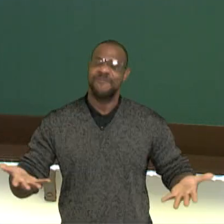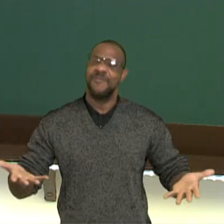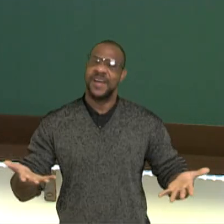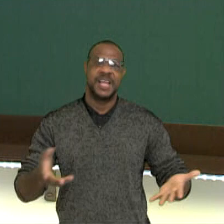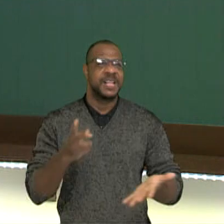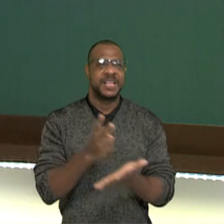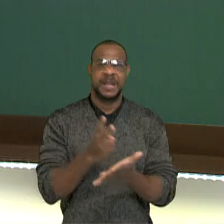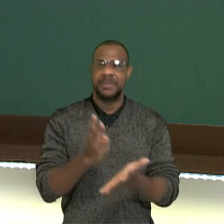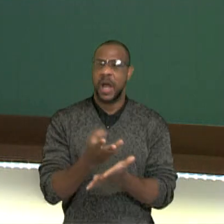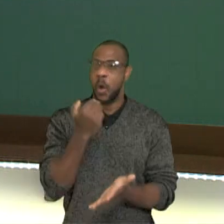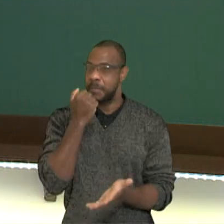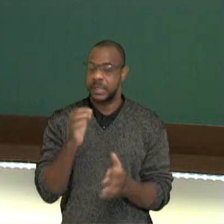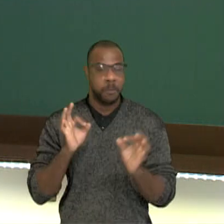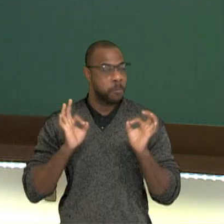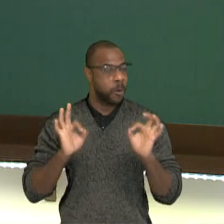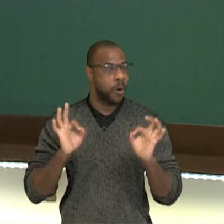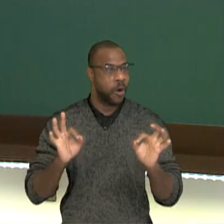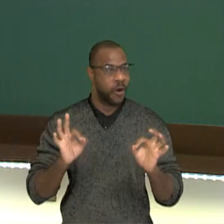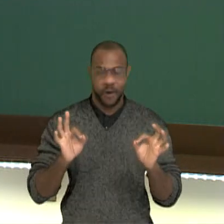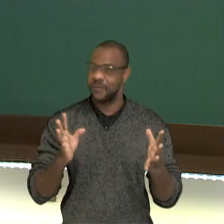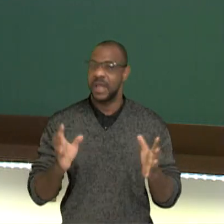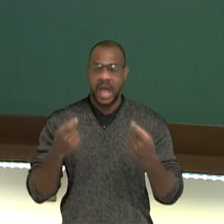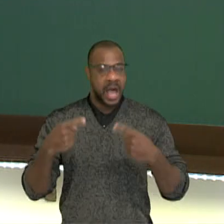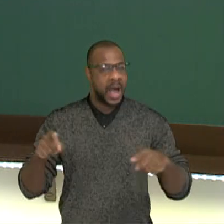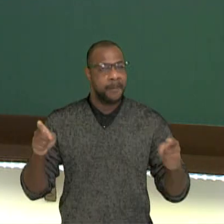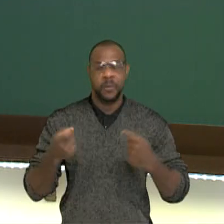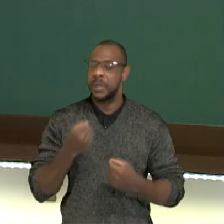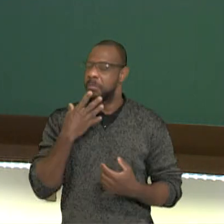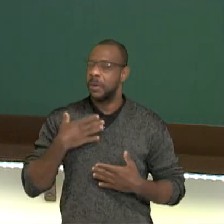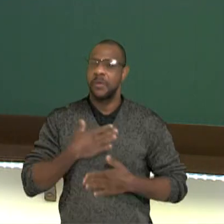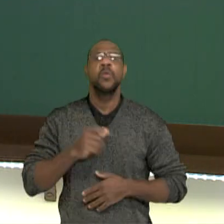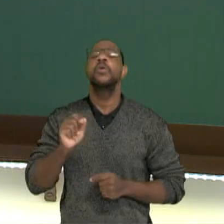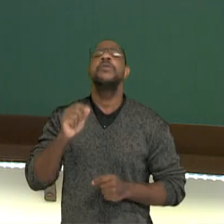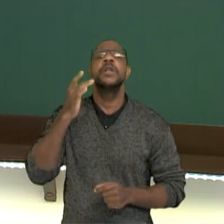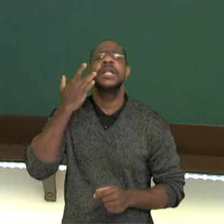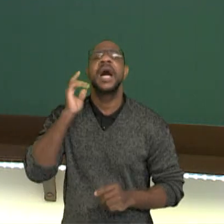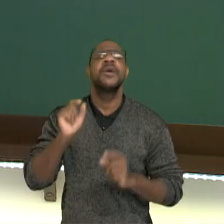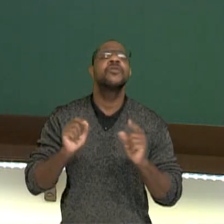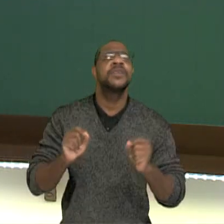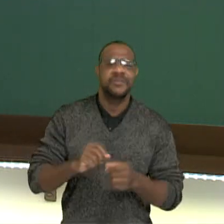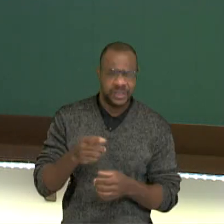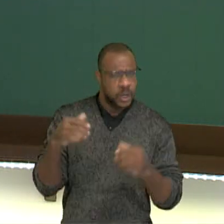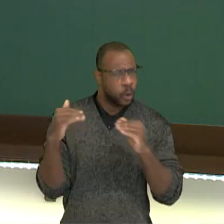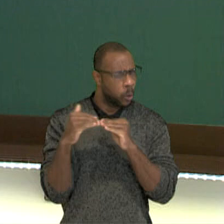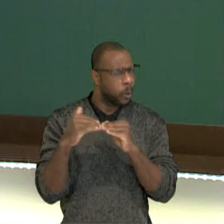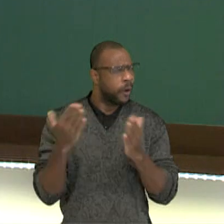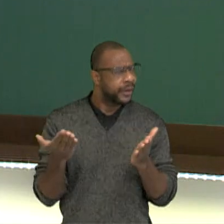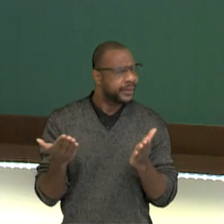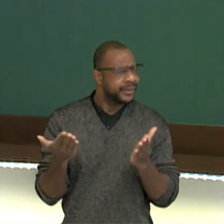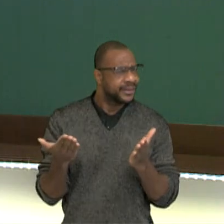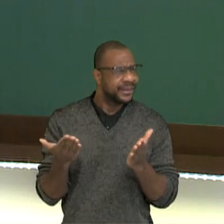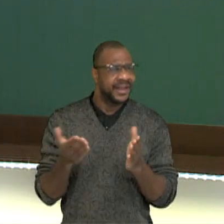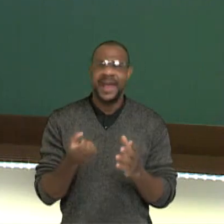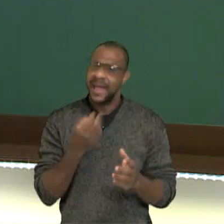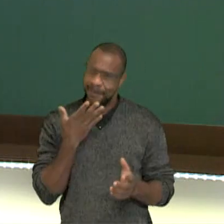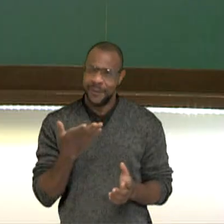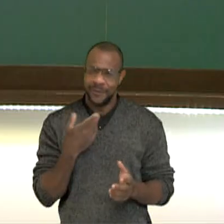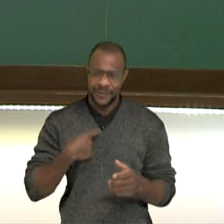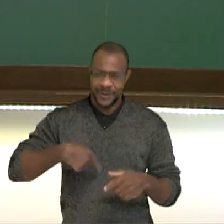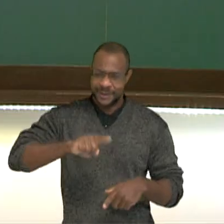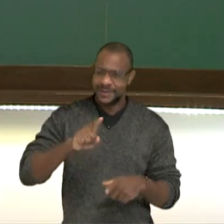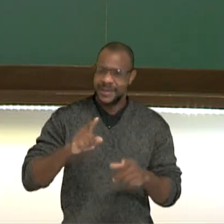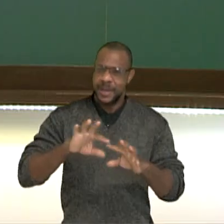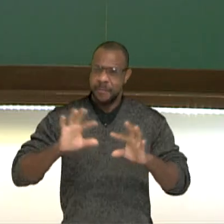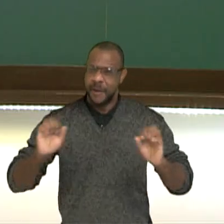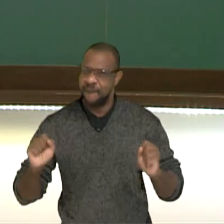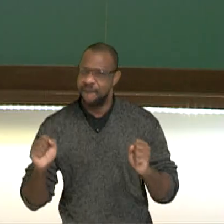sempre a comida é muito boa, a música é muito agradável. E o que que vocês acham? Vocês concordam com isso? É sempre bom, às vezes, a gente sair, a